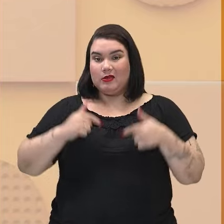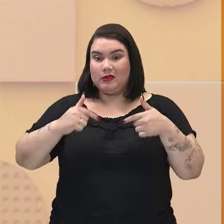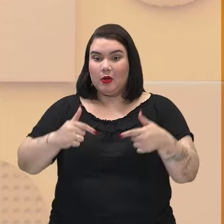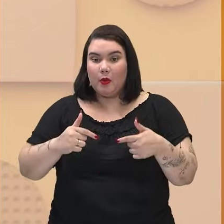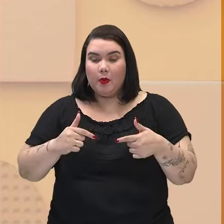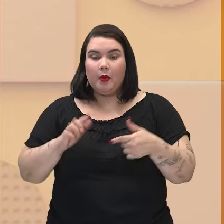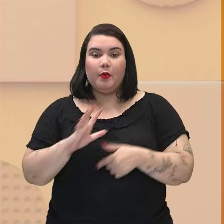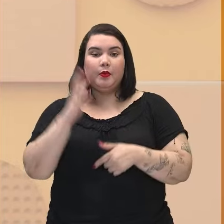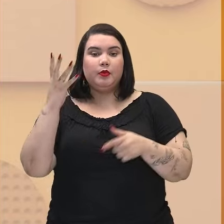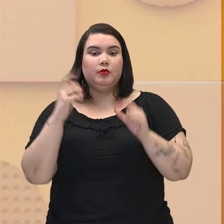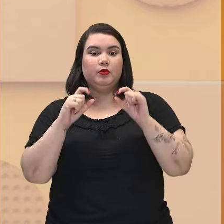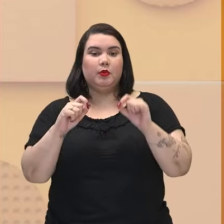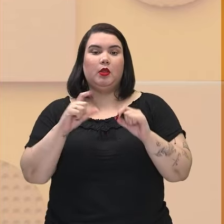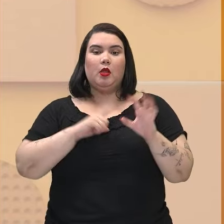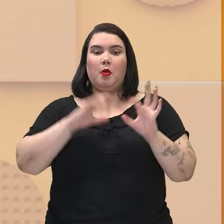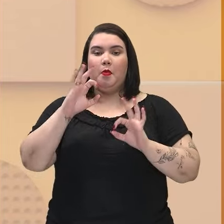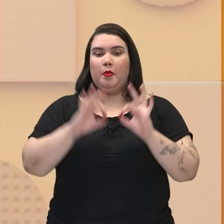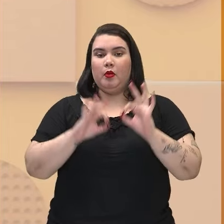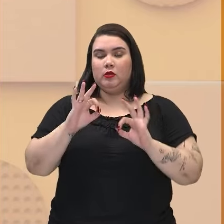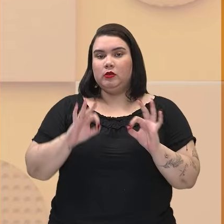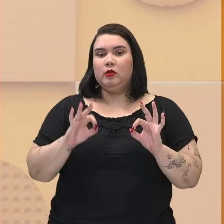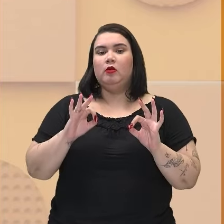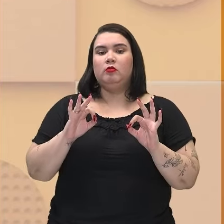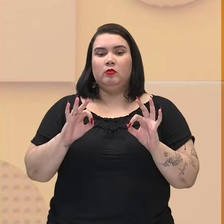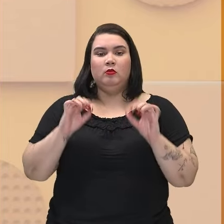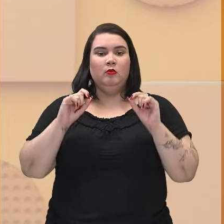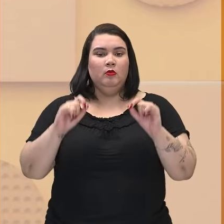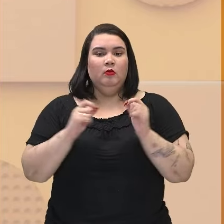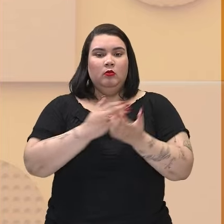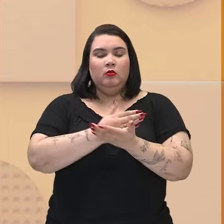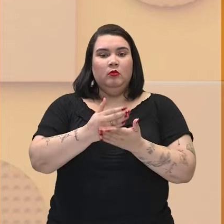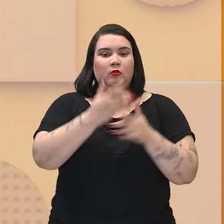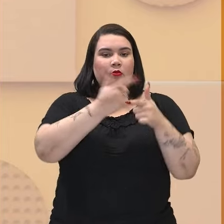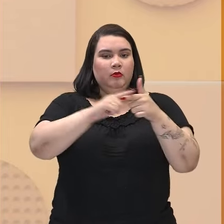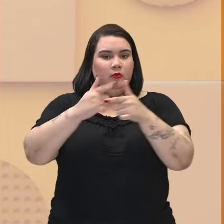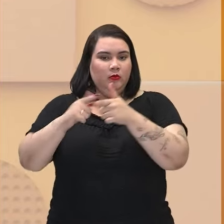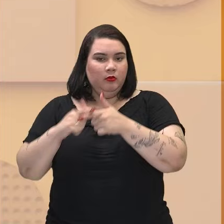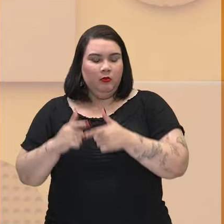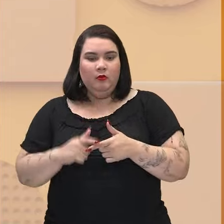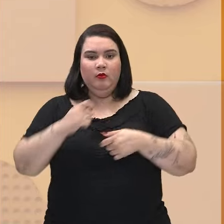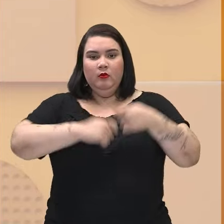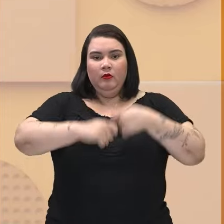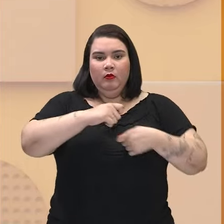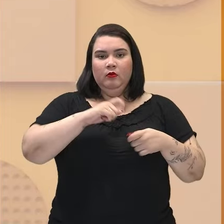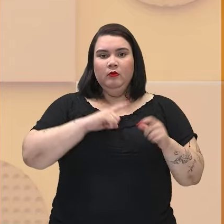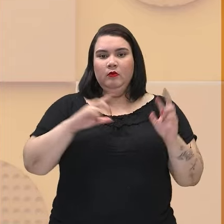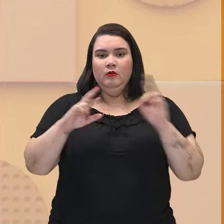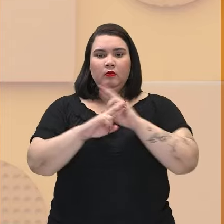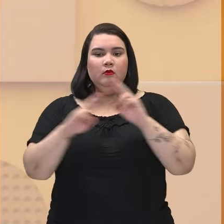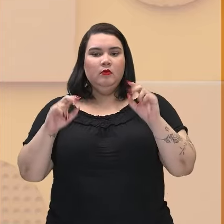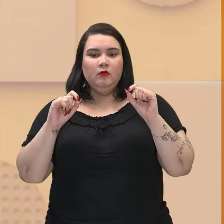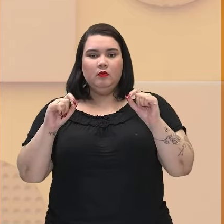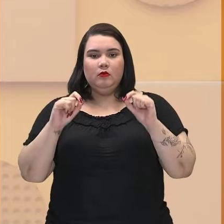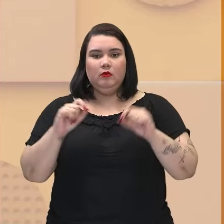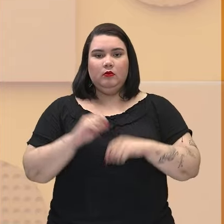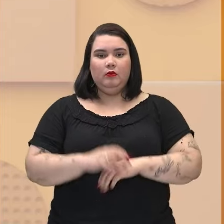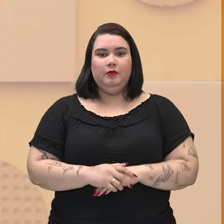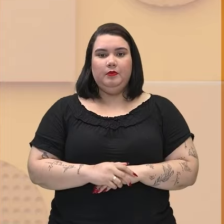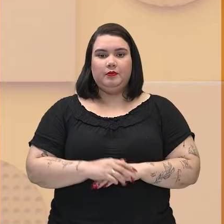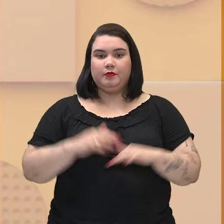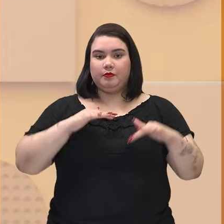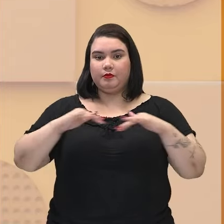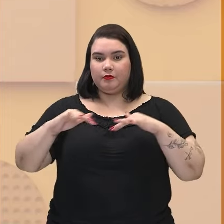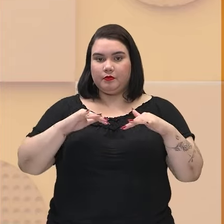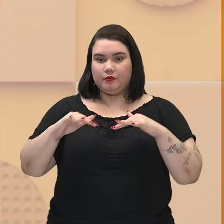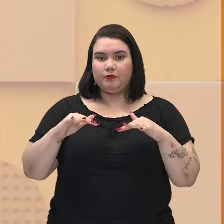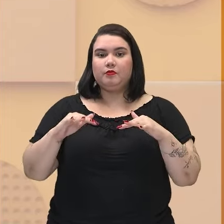que nós vamos ter o processo de desencadeamento dos problemas econômicos relacionados, tá, ao movimento